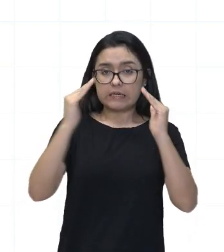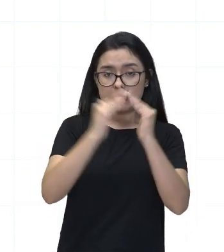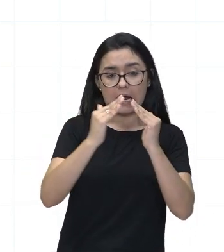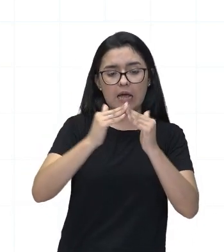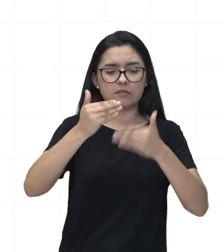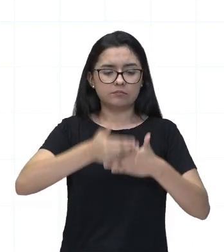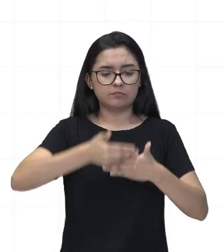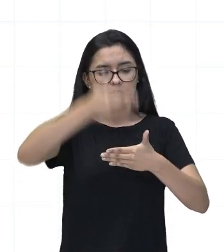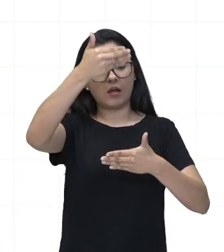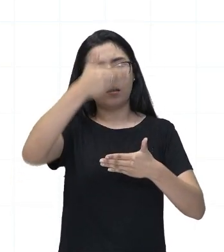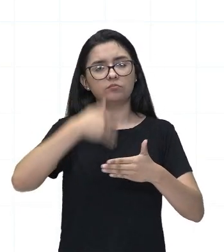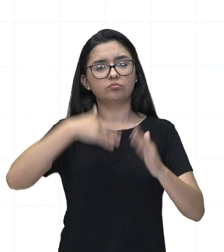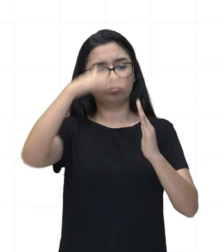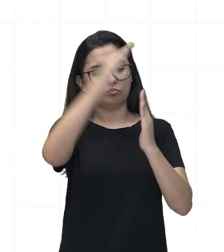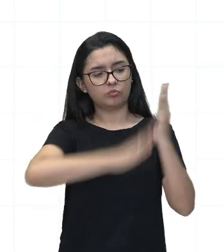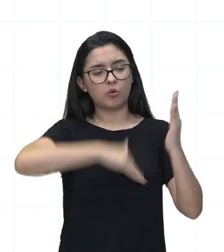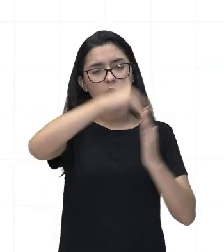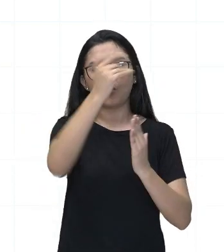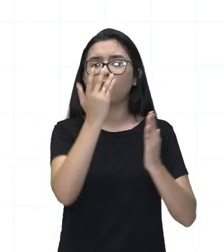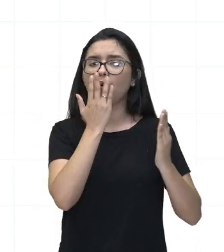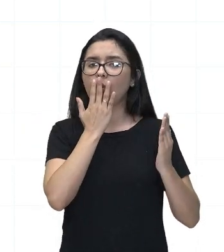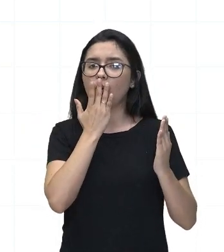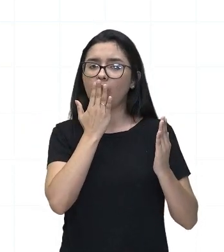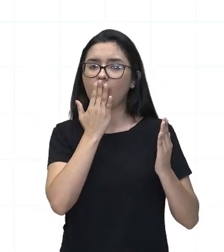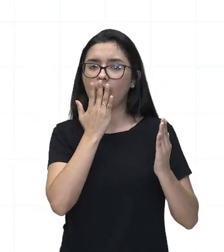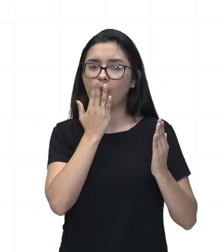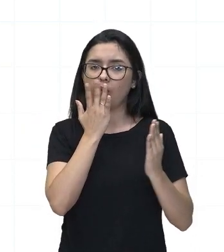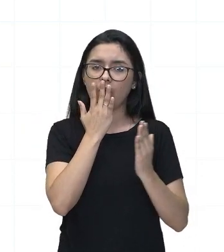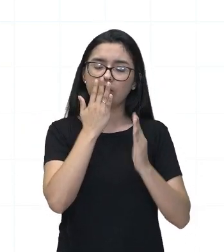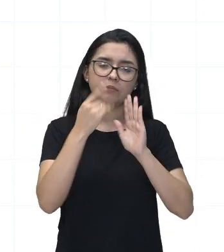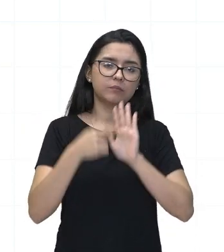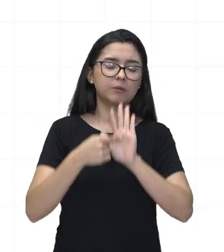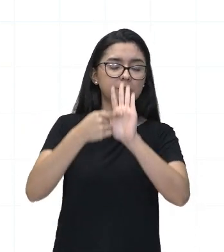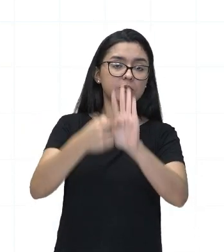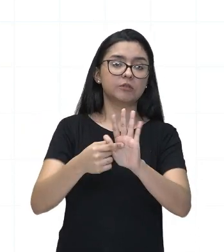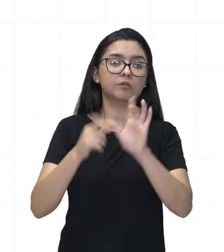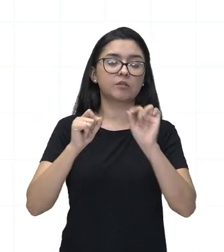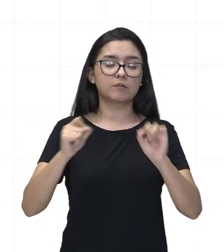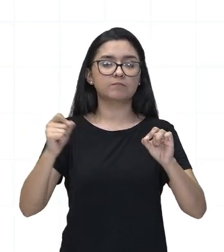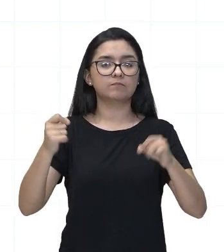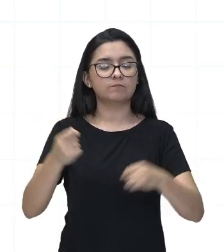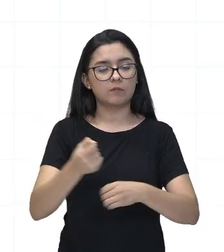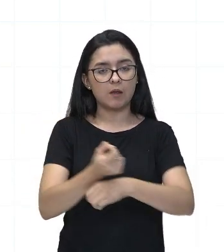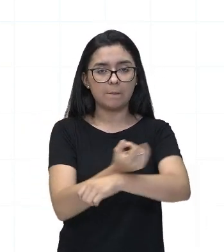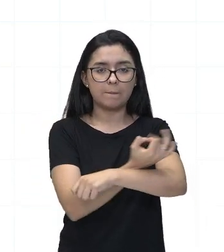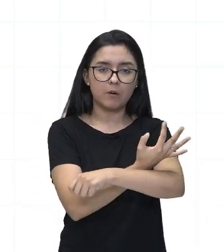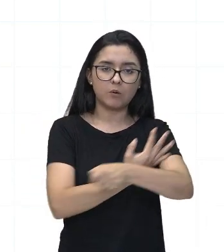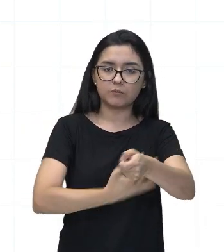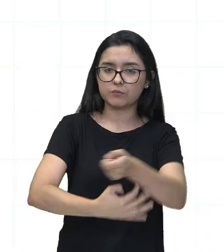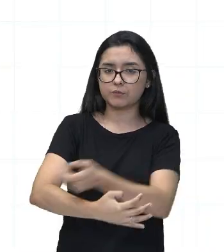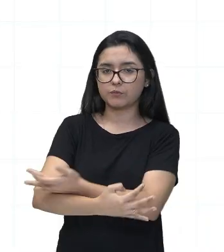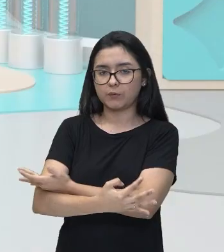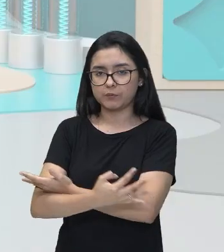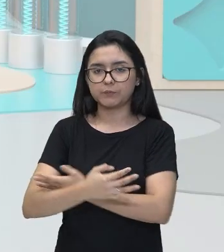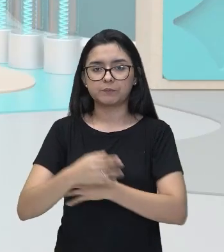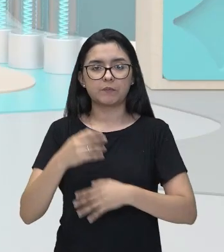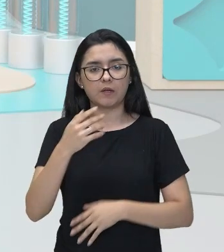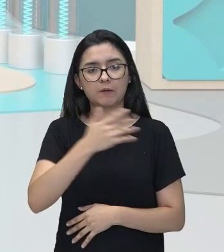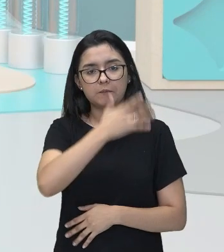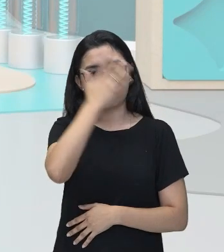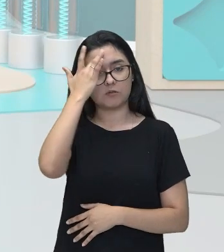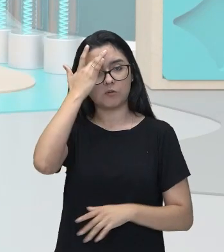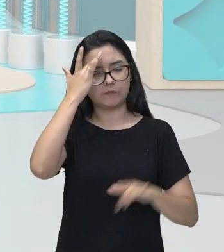eles utilizam muito a cor para transmitir emoções aos espectadores. Aqui